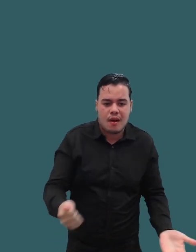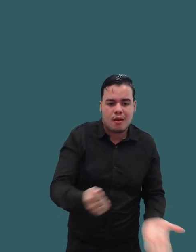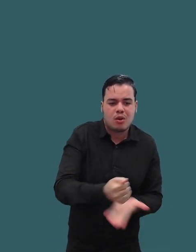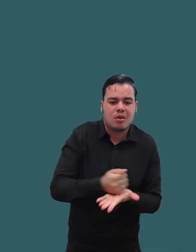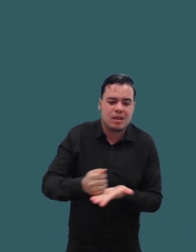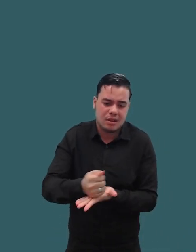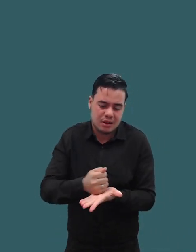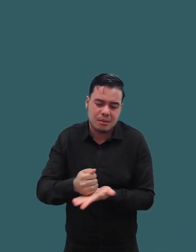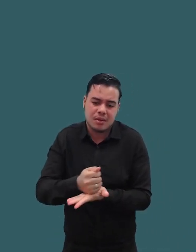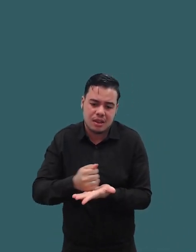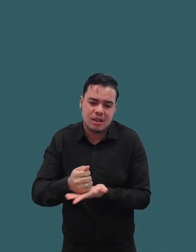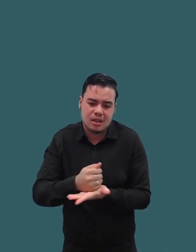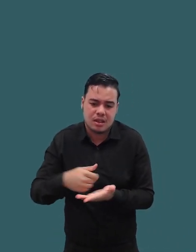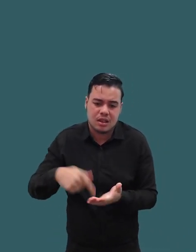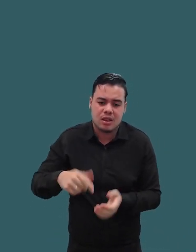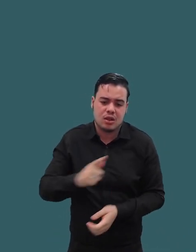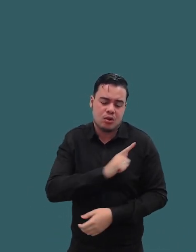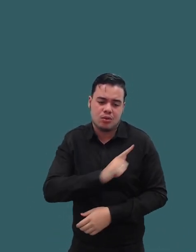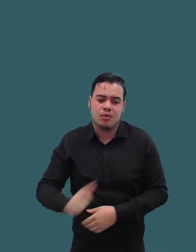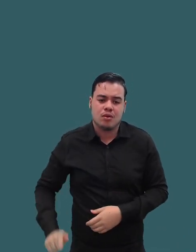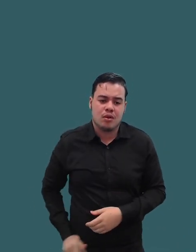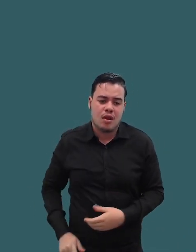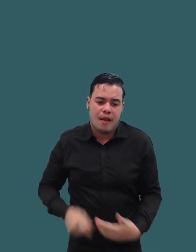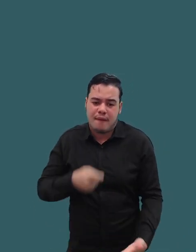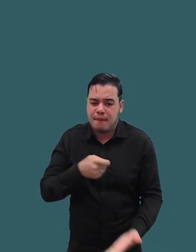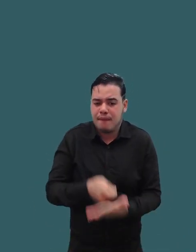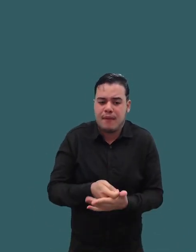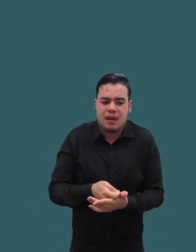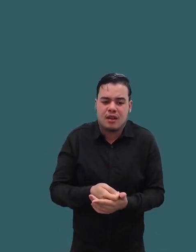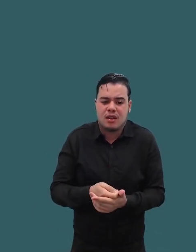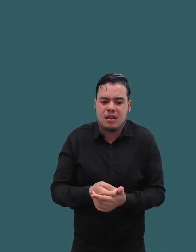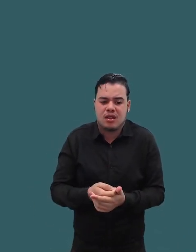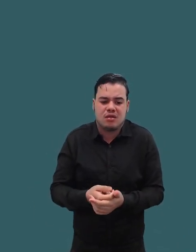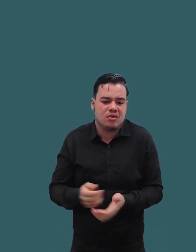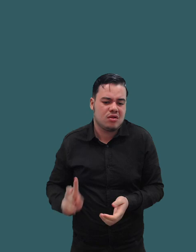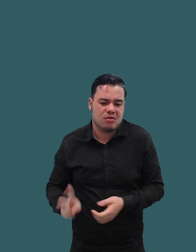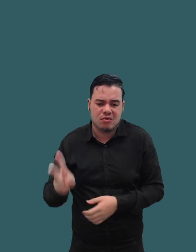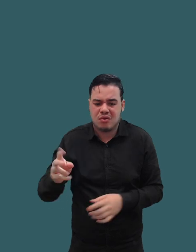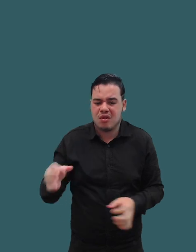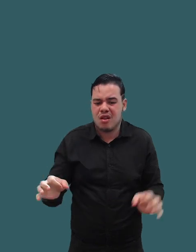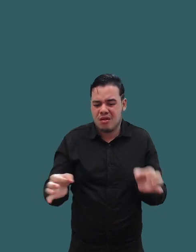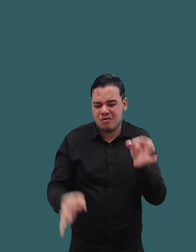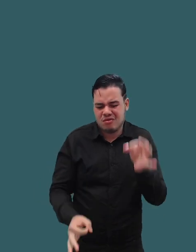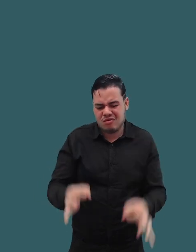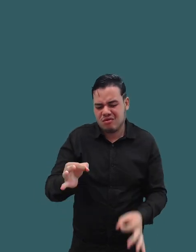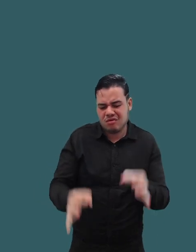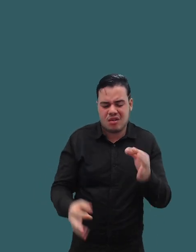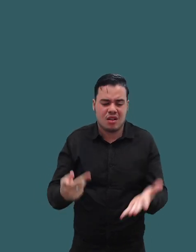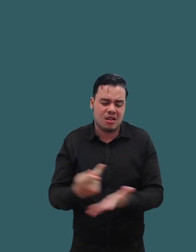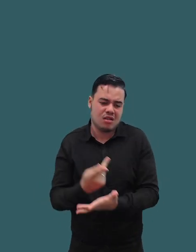deste Estado Democrático de Direito pagar um preço de uma forma injusta. Muito obrigada.